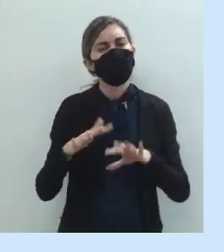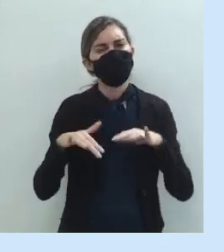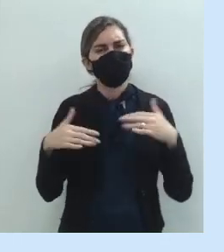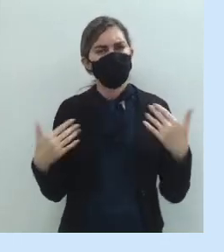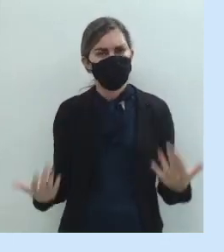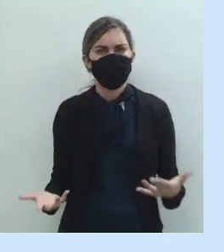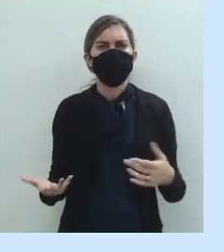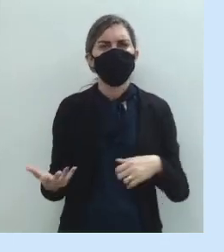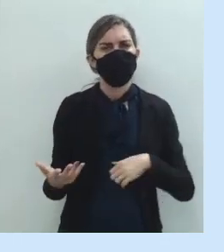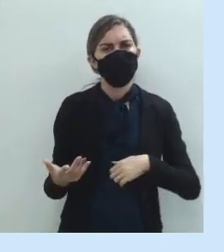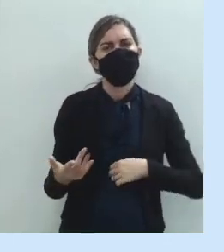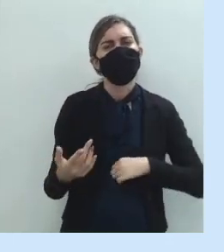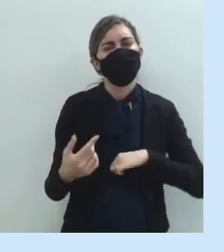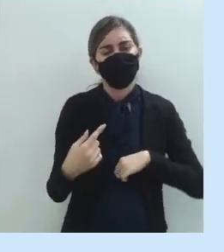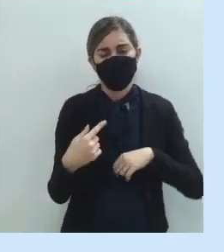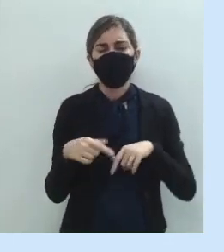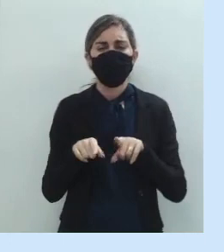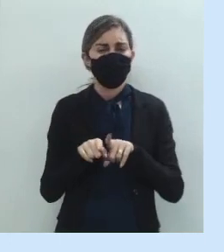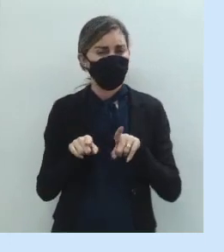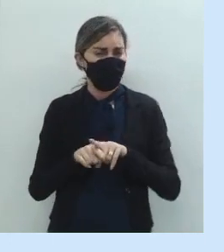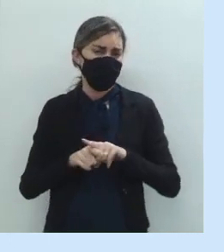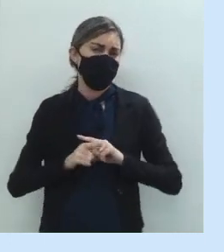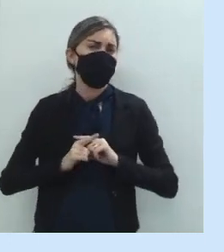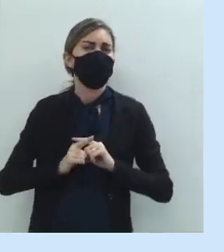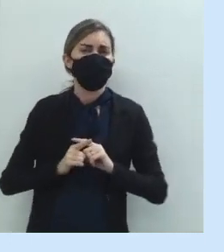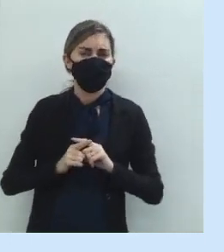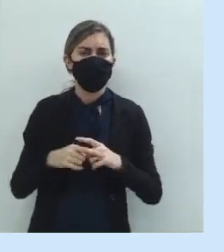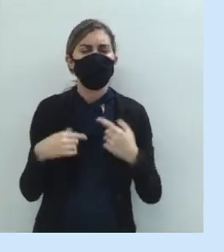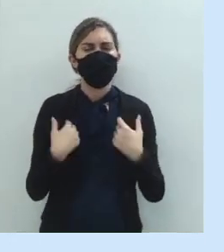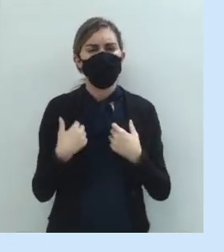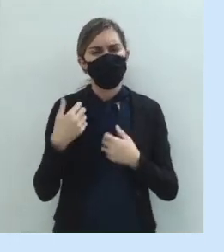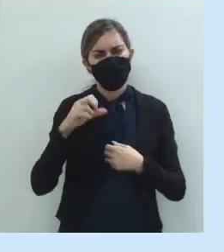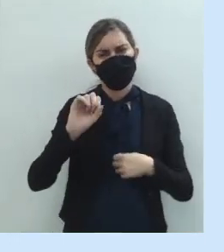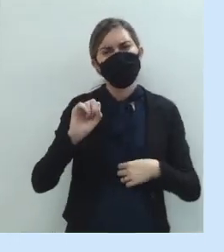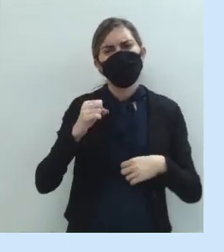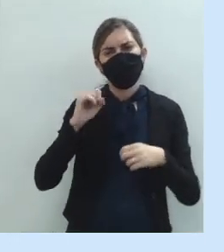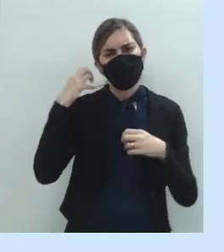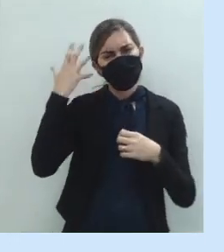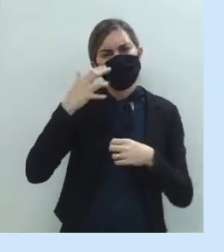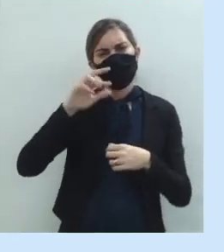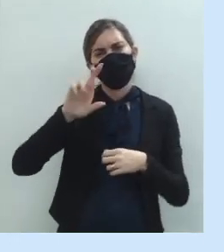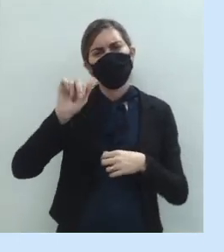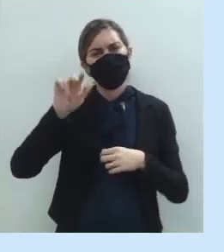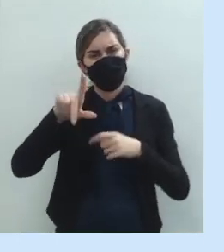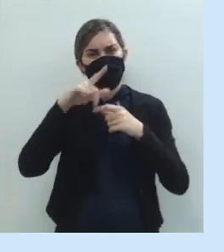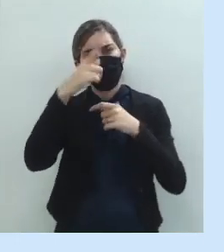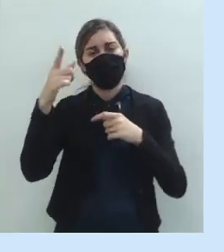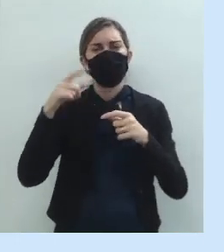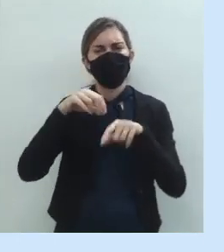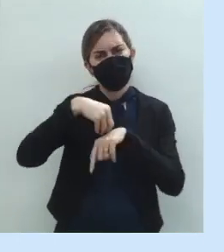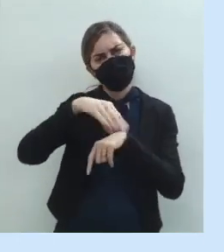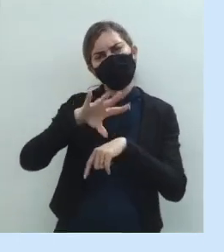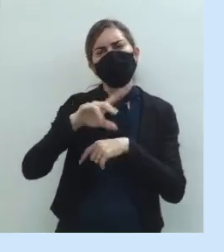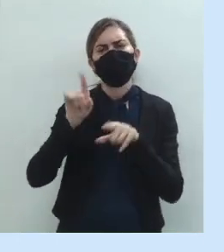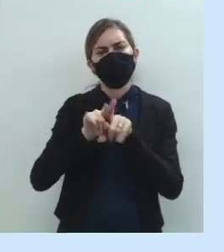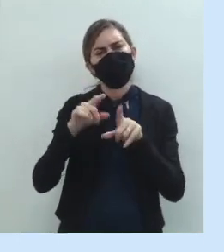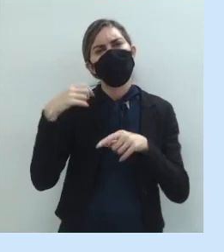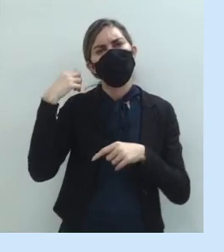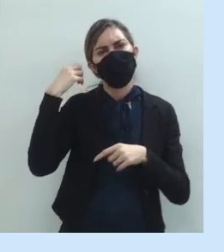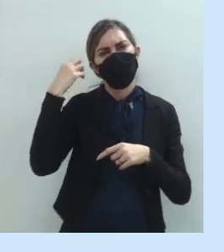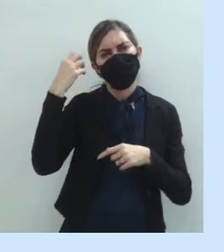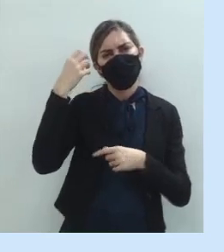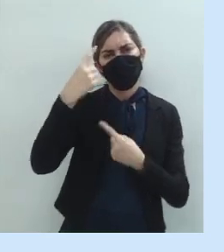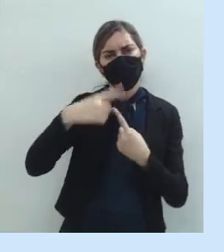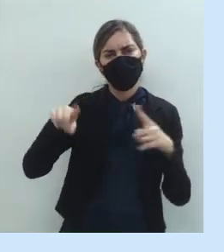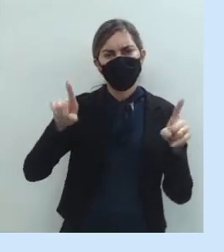Então, além disso, o Sona Rural também trazia grandes ícones da nossa música,